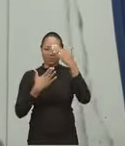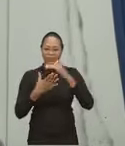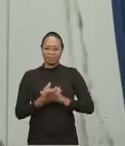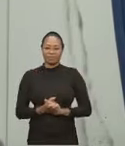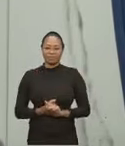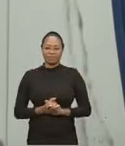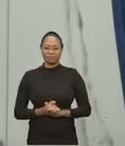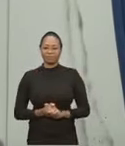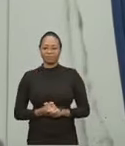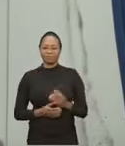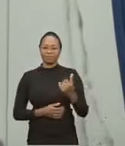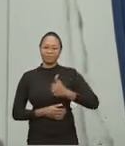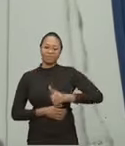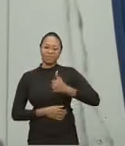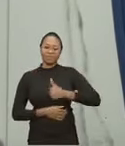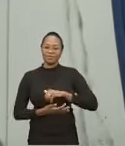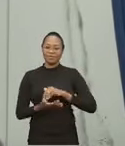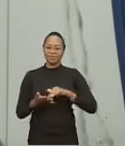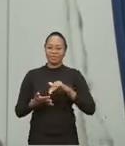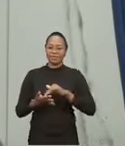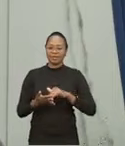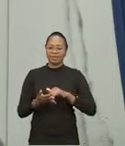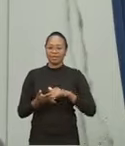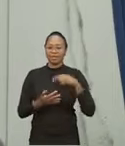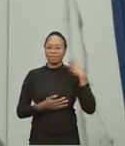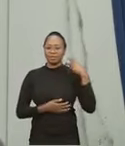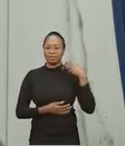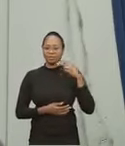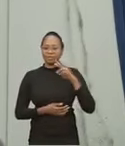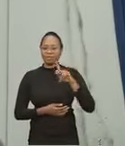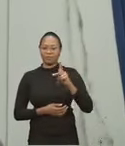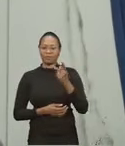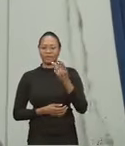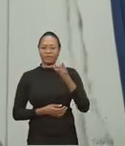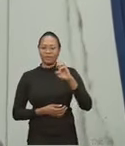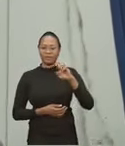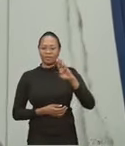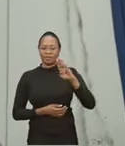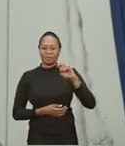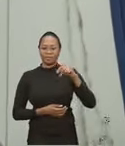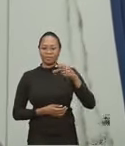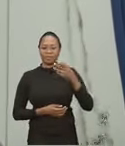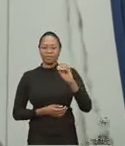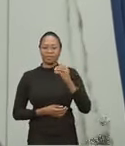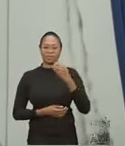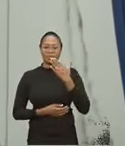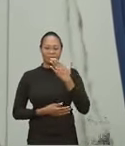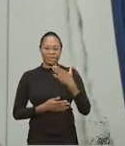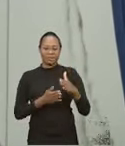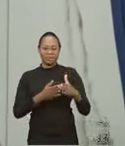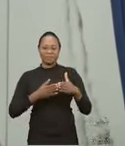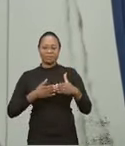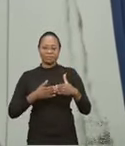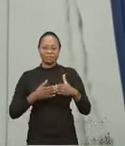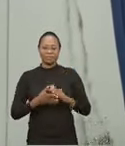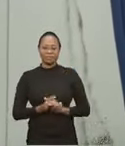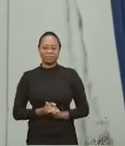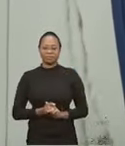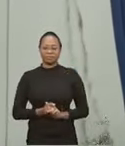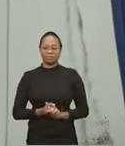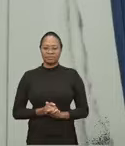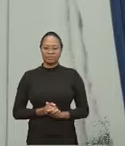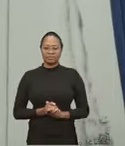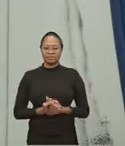nosso querido primeiro secretário, vereador Herbinho, que já chegou aqui, me permitiu concluir essa pauta. Não temos mais